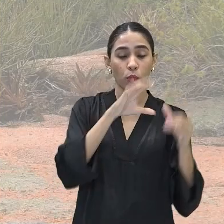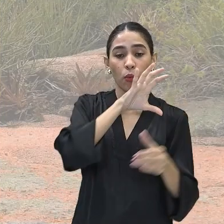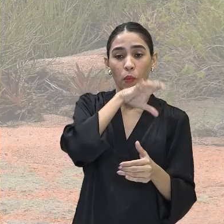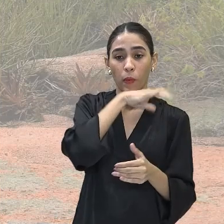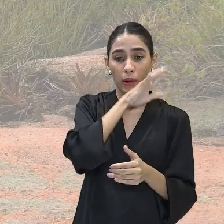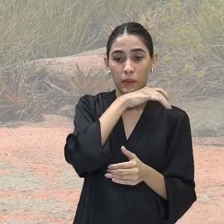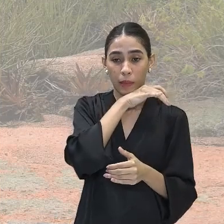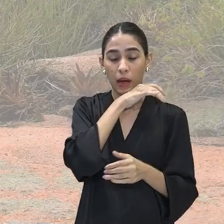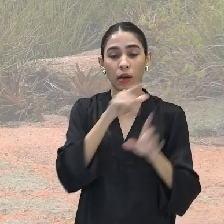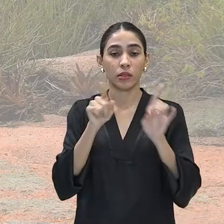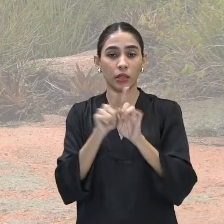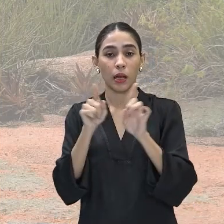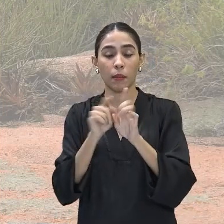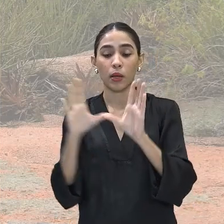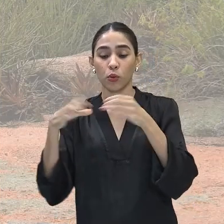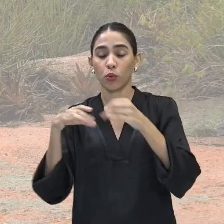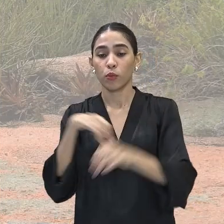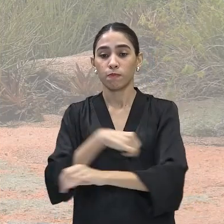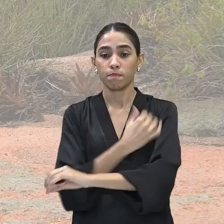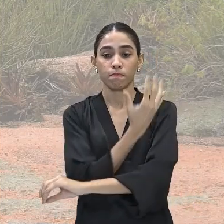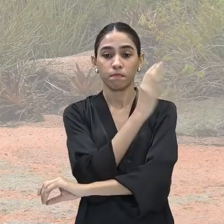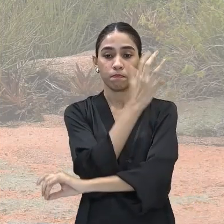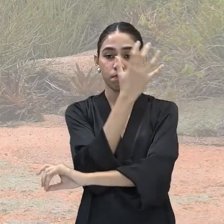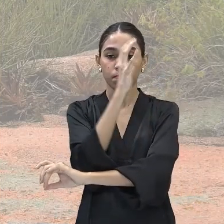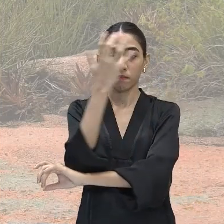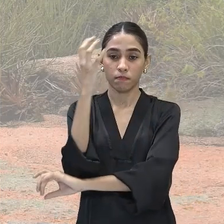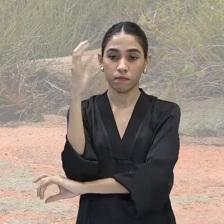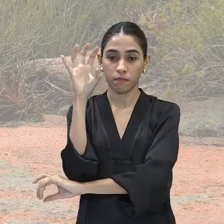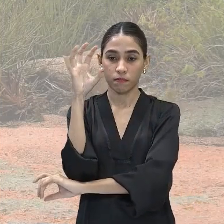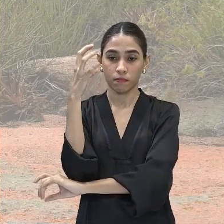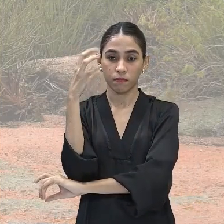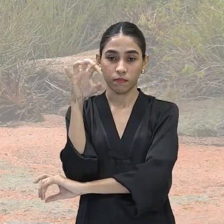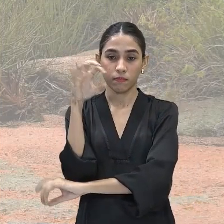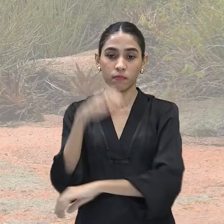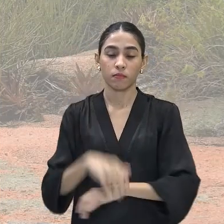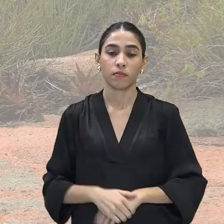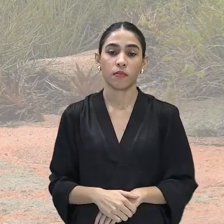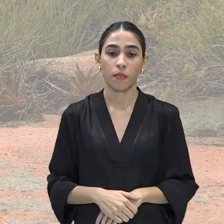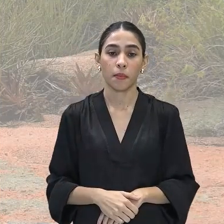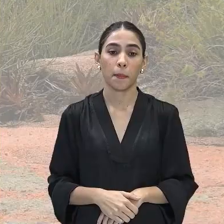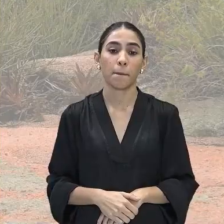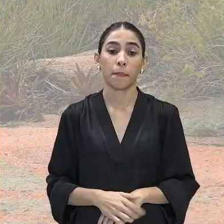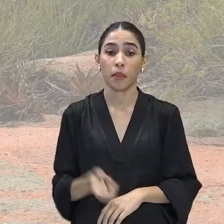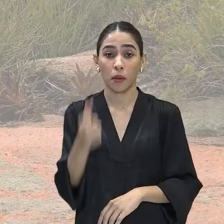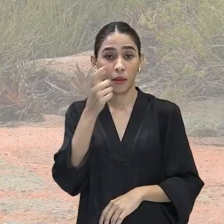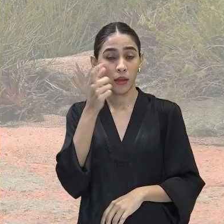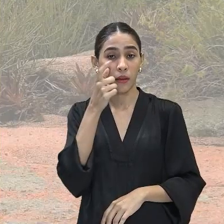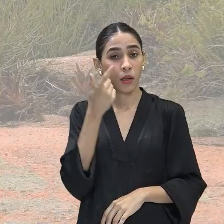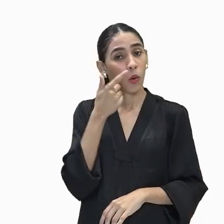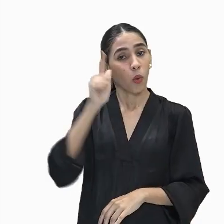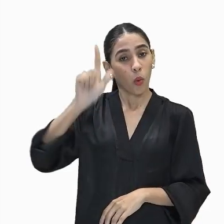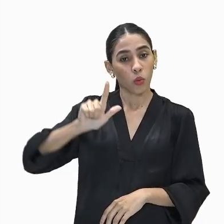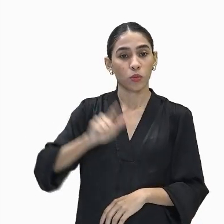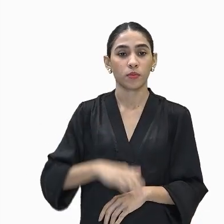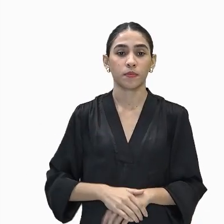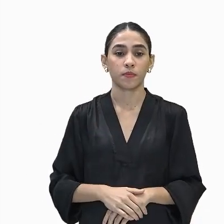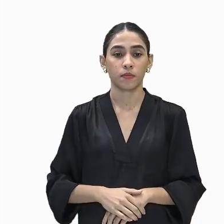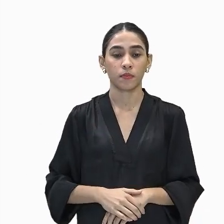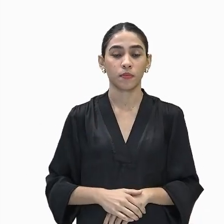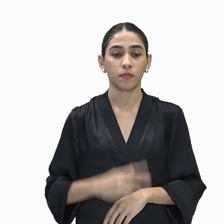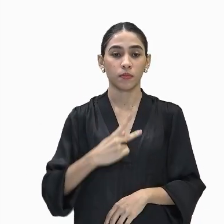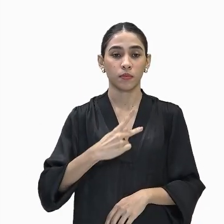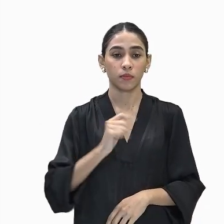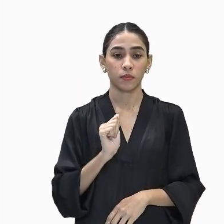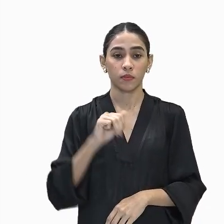né, vegetal quanto espécies animais que podem ser encontradas. Vamos observar um outro bioma, que é o